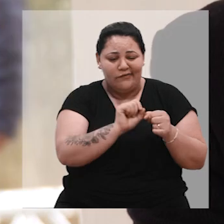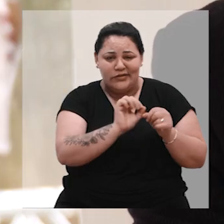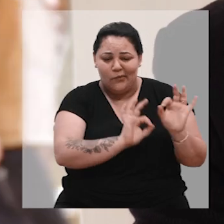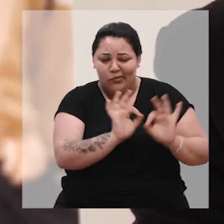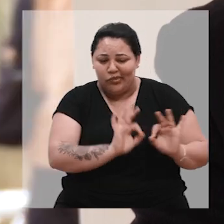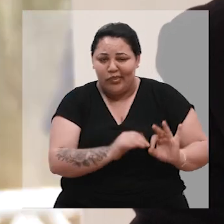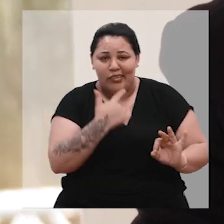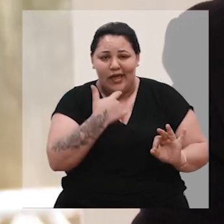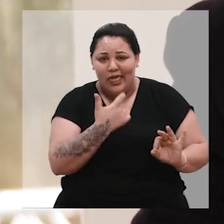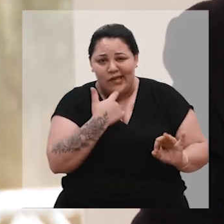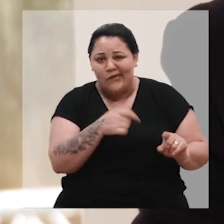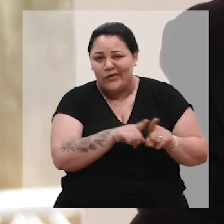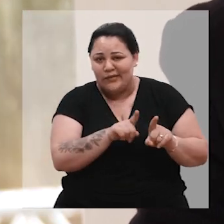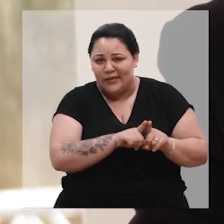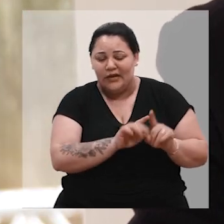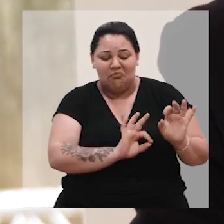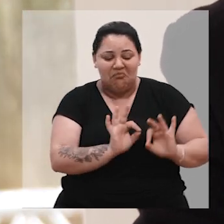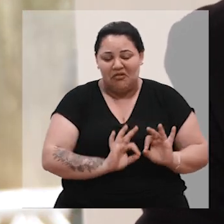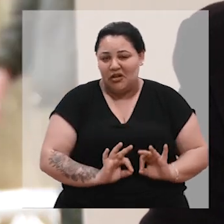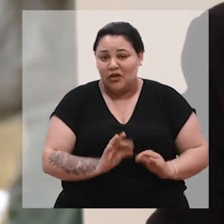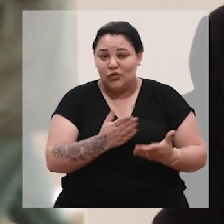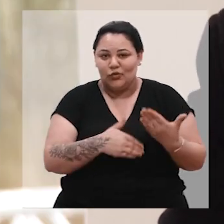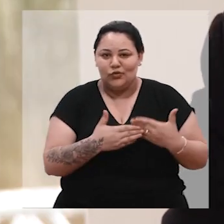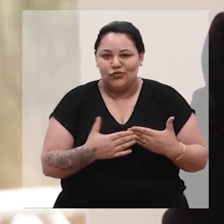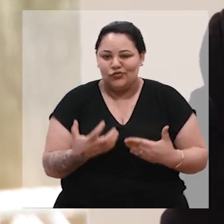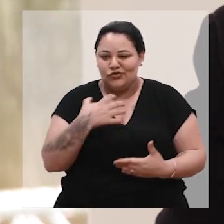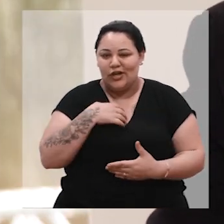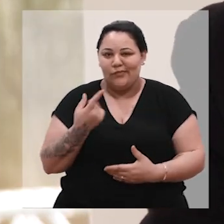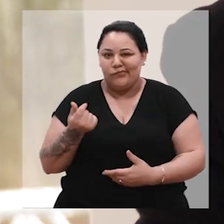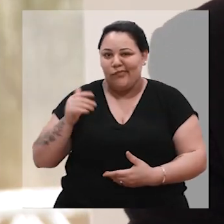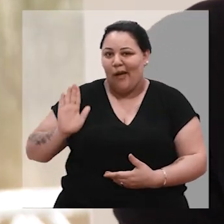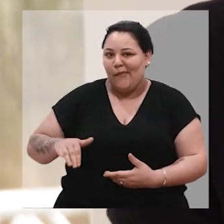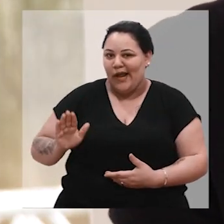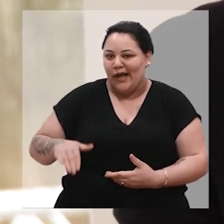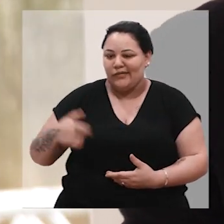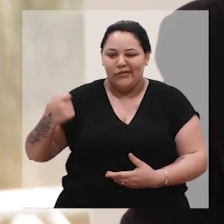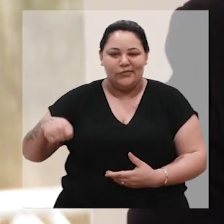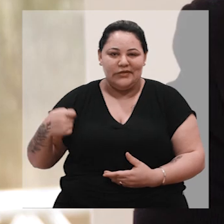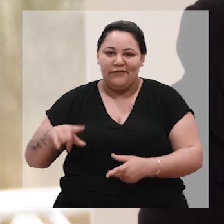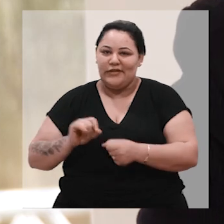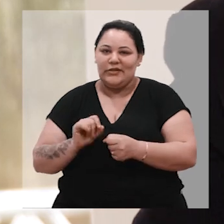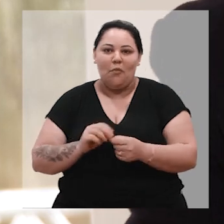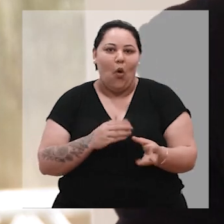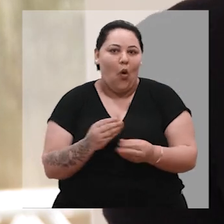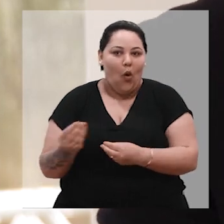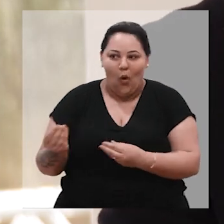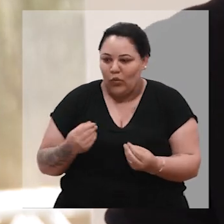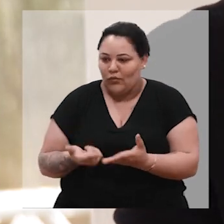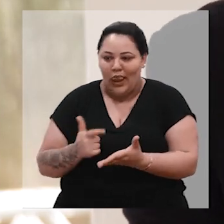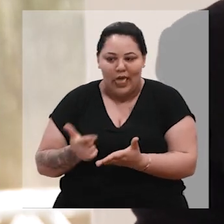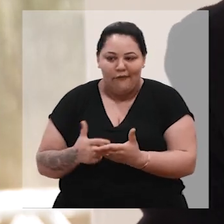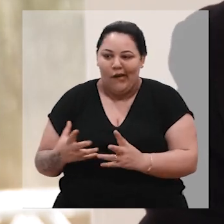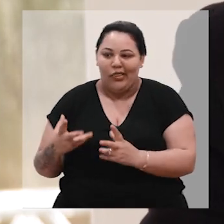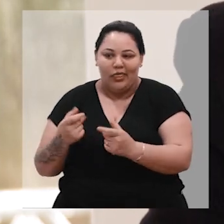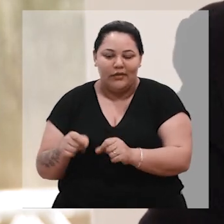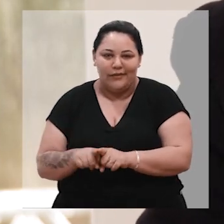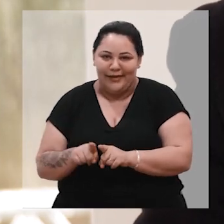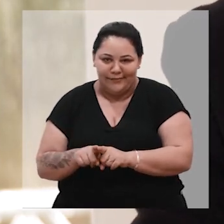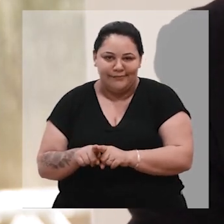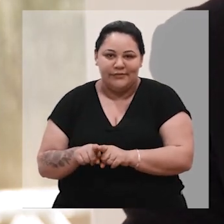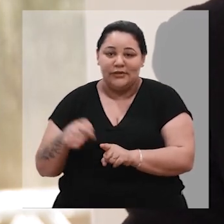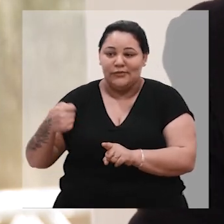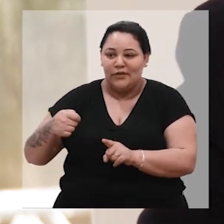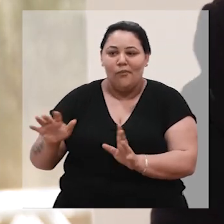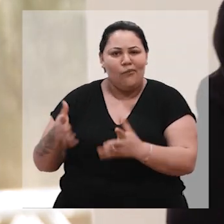e fazer todo esse processo de uma forma muito mais simplificada e mais barata, não precisando editar muitos exemplares. Então isso favorece com que o pessoal